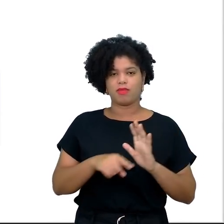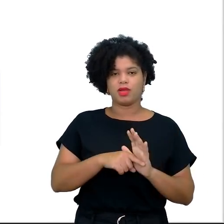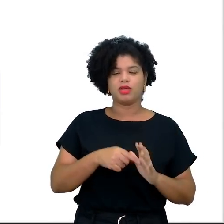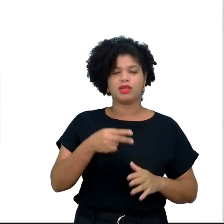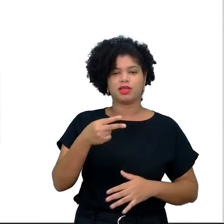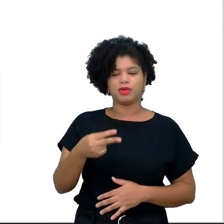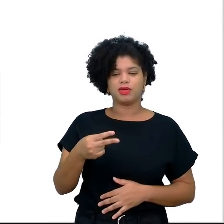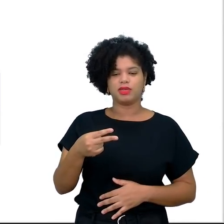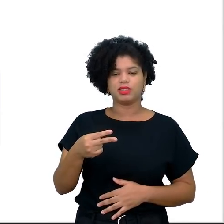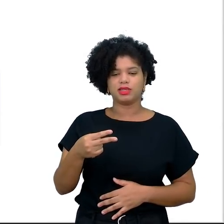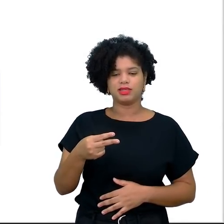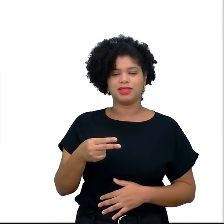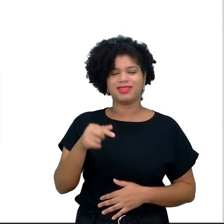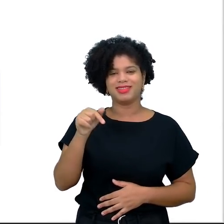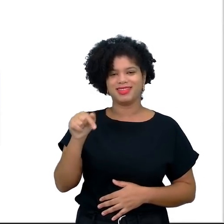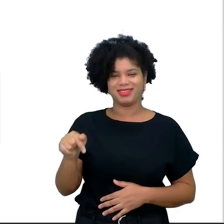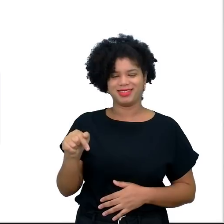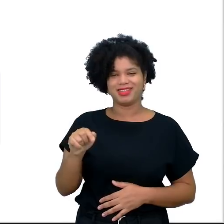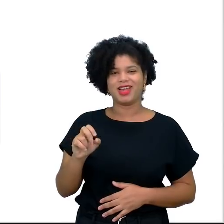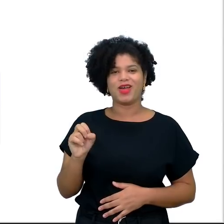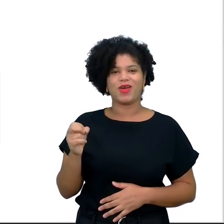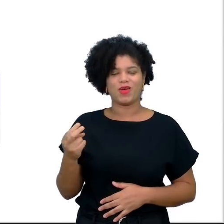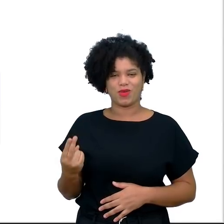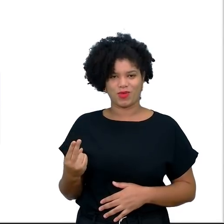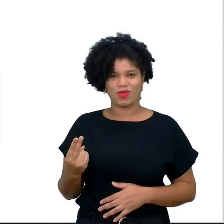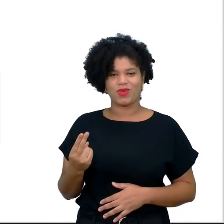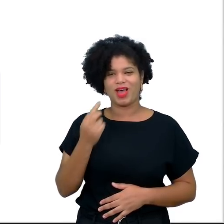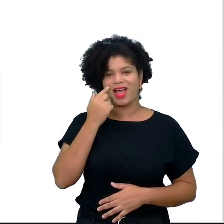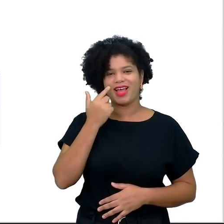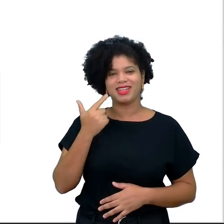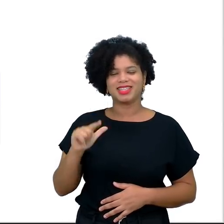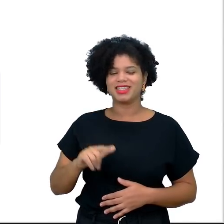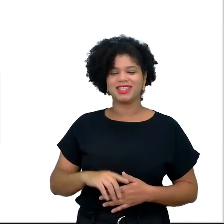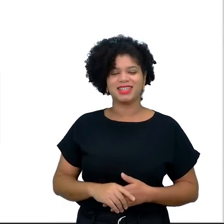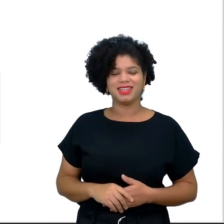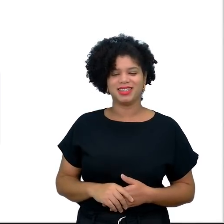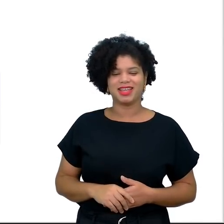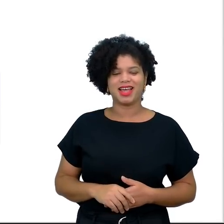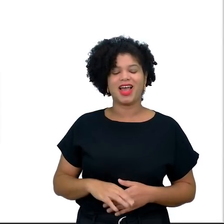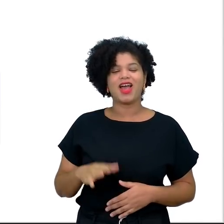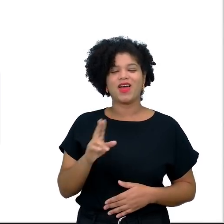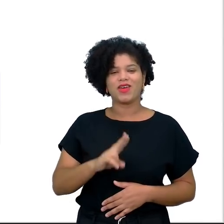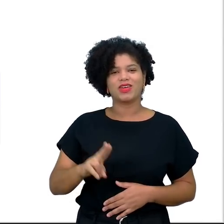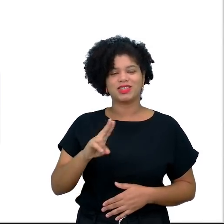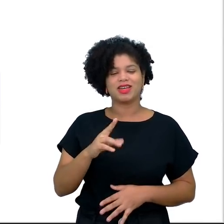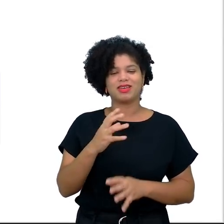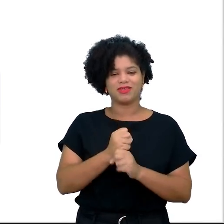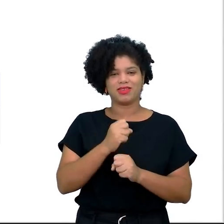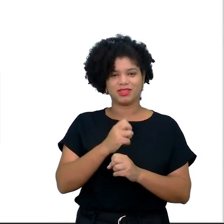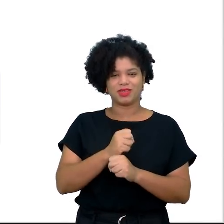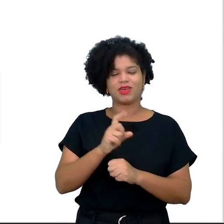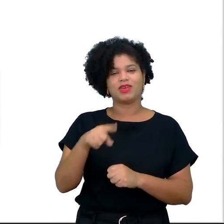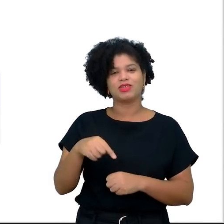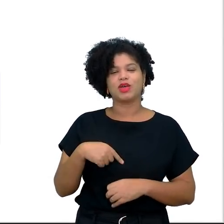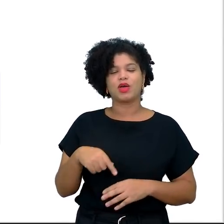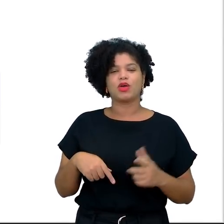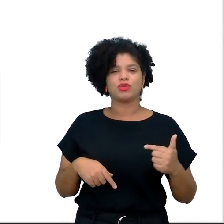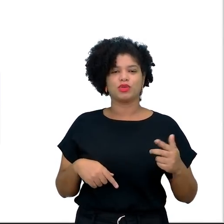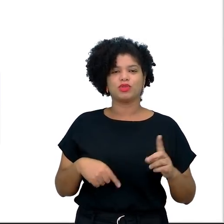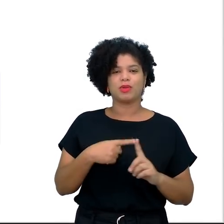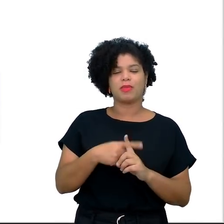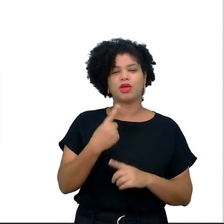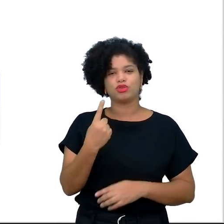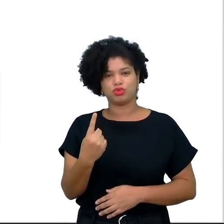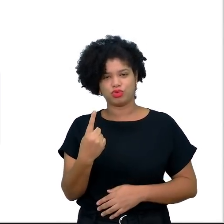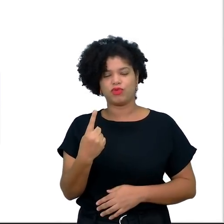a 7, ou uma solução que utilize a contagem, né? Por exemplo, 12 mais 1, mais 1,